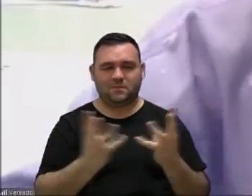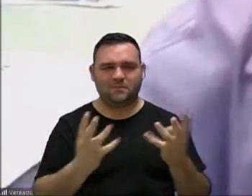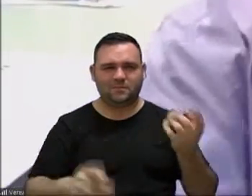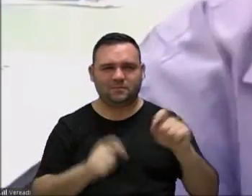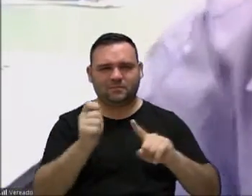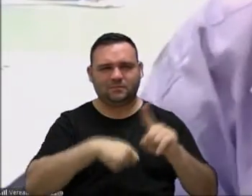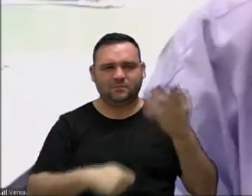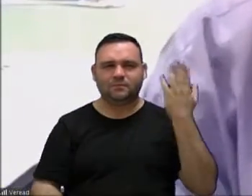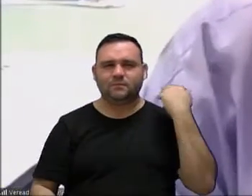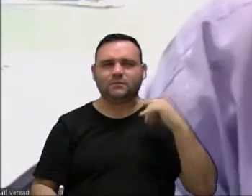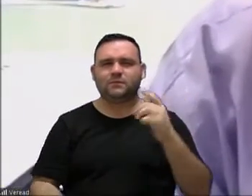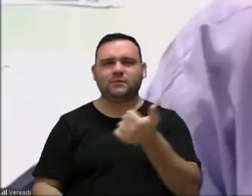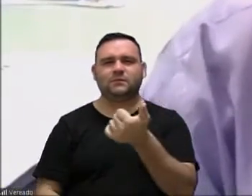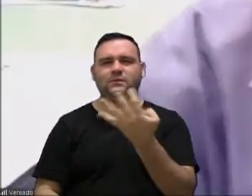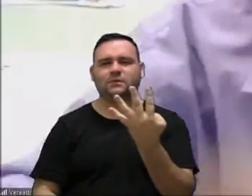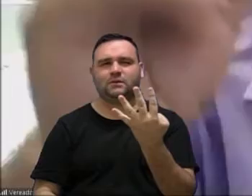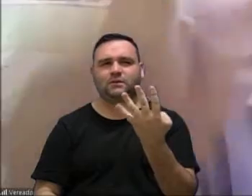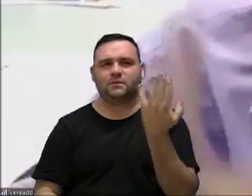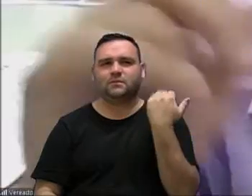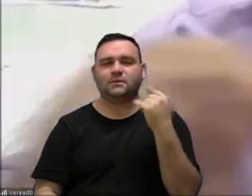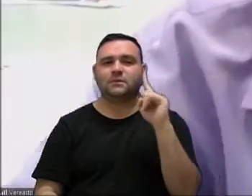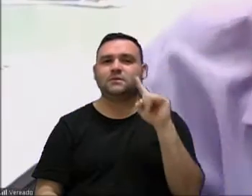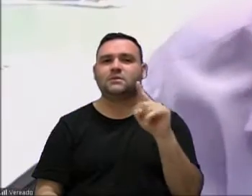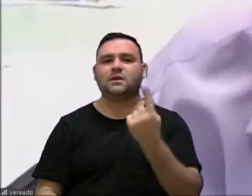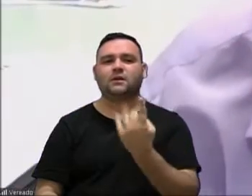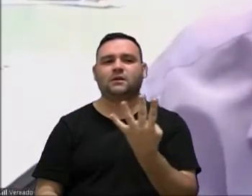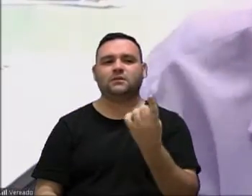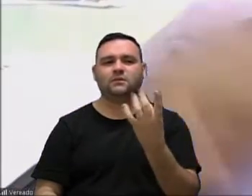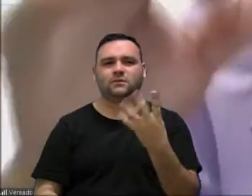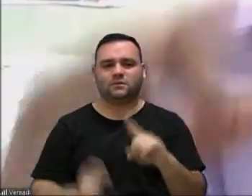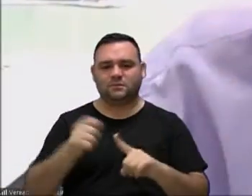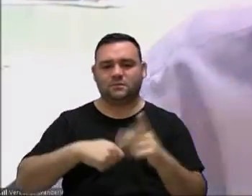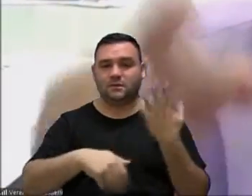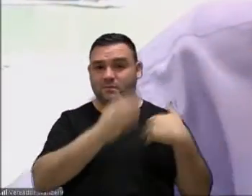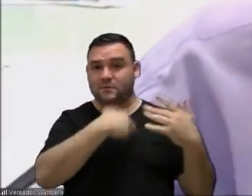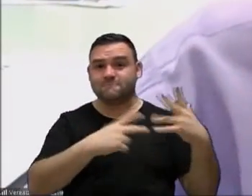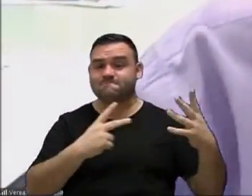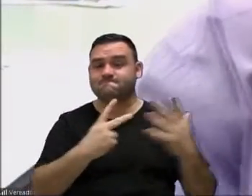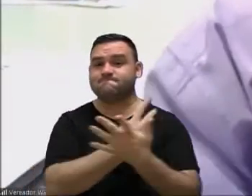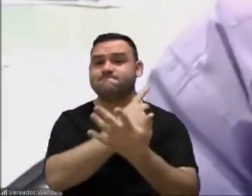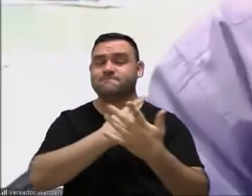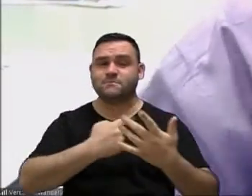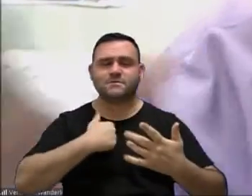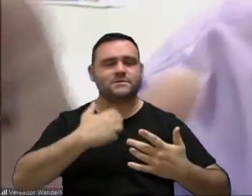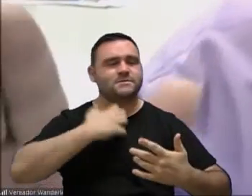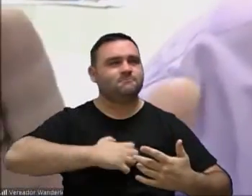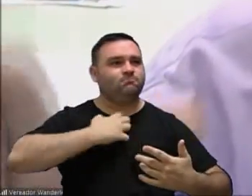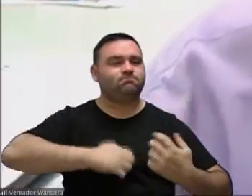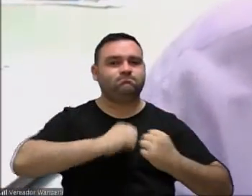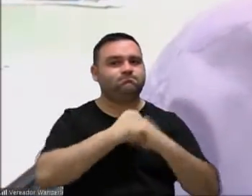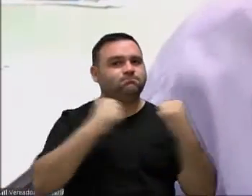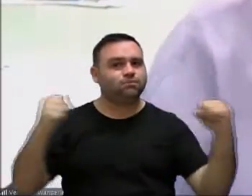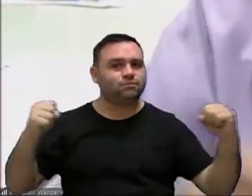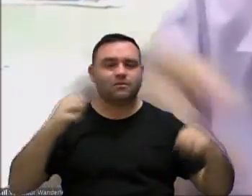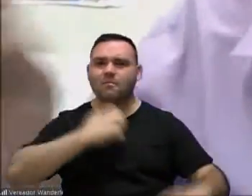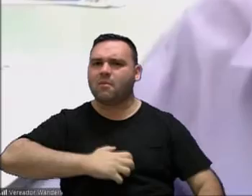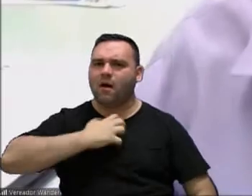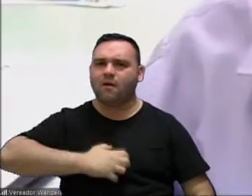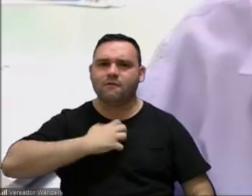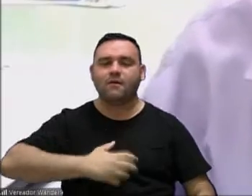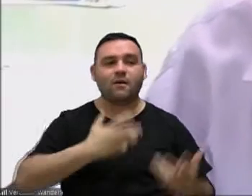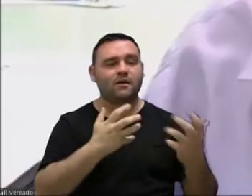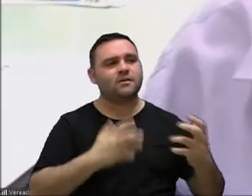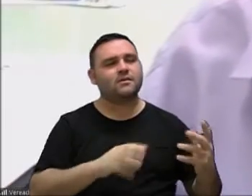com dia 14, vereador Lúcio. Dia 14 do mês passado aconteceu um fato que eu fiquei indignado. Queria